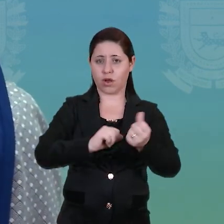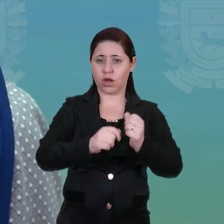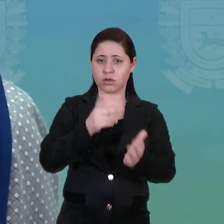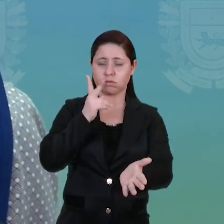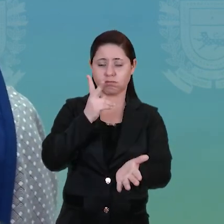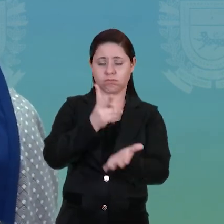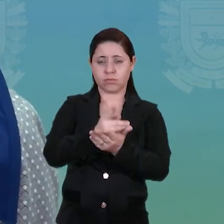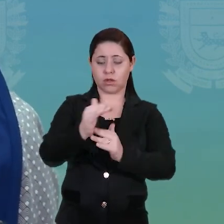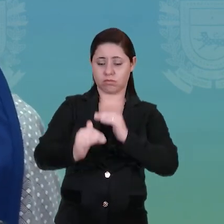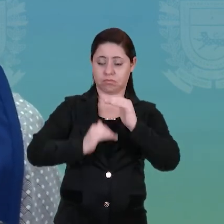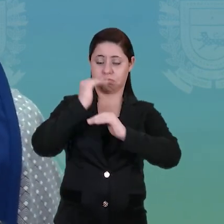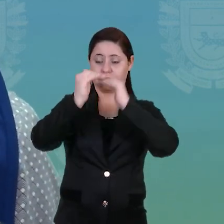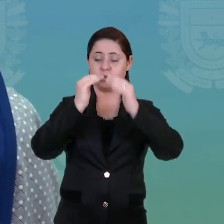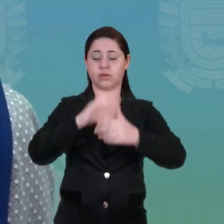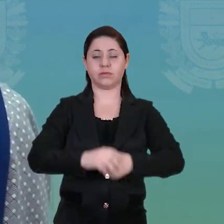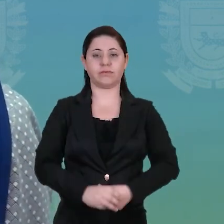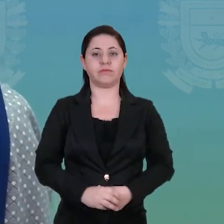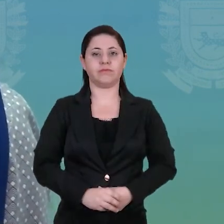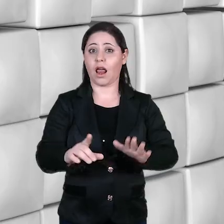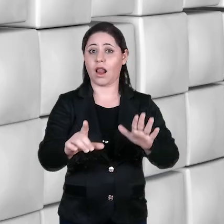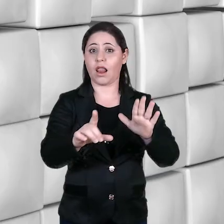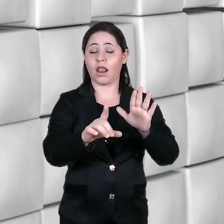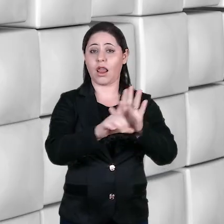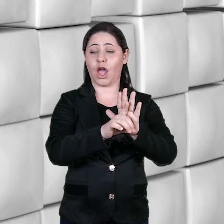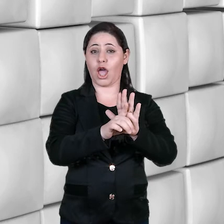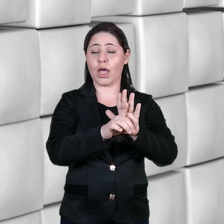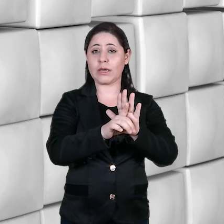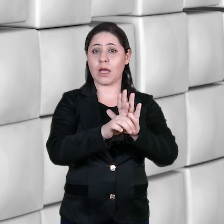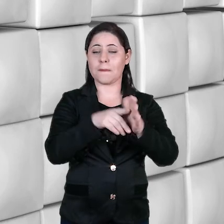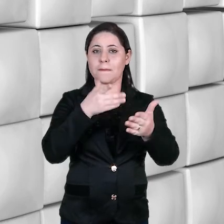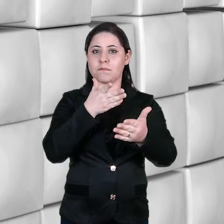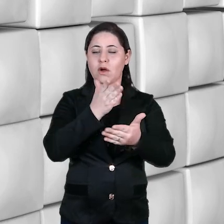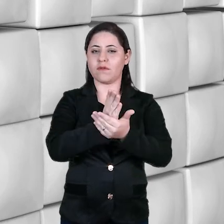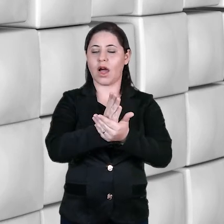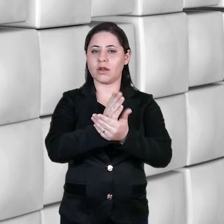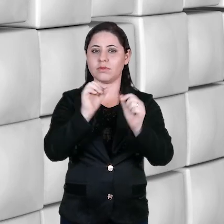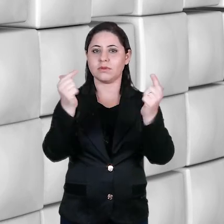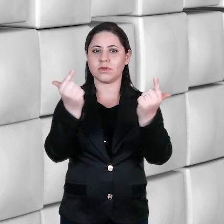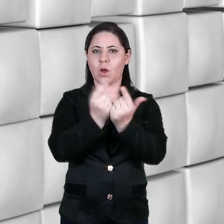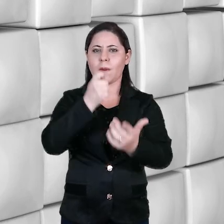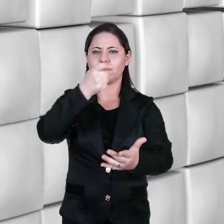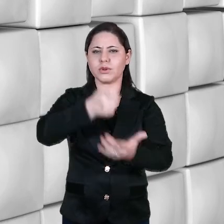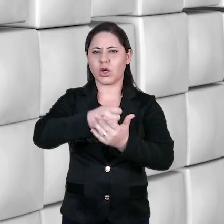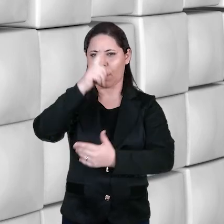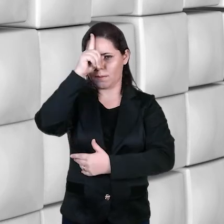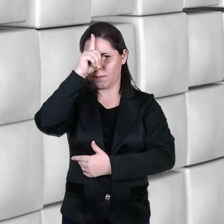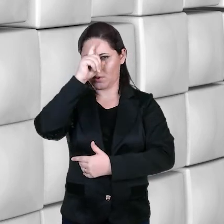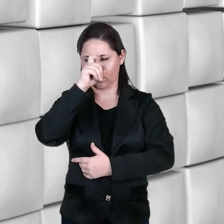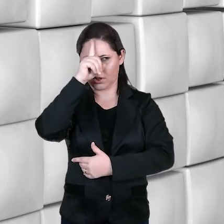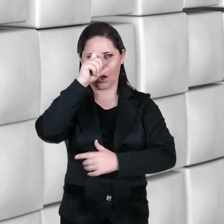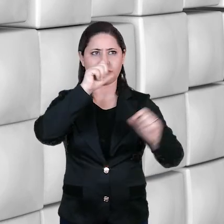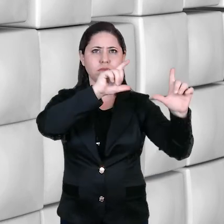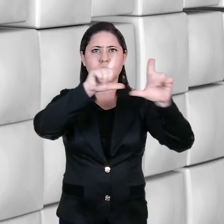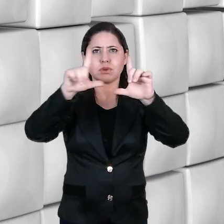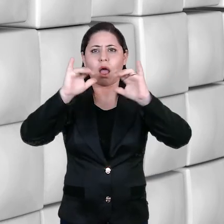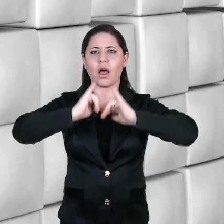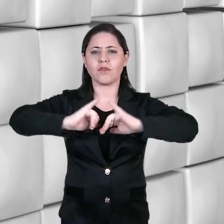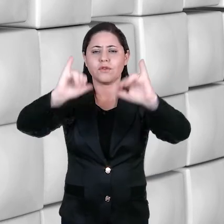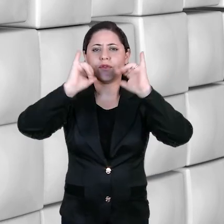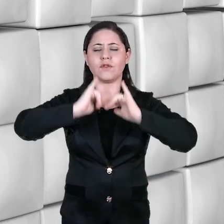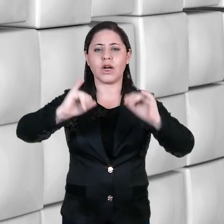vamos sendo avaliados corretamente e vamos crescendo. É lei. Medida aprovada pela Assembleia obriga hospitais a